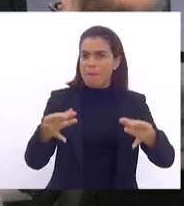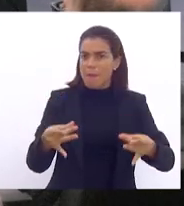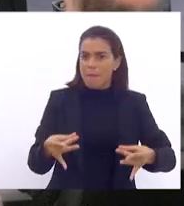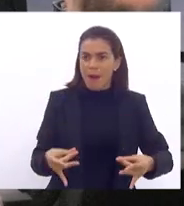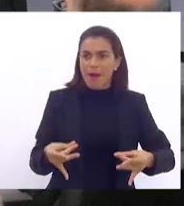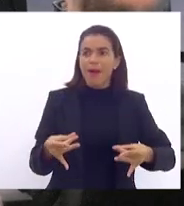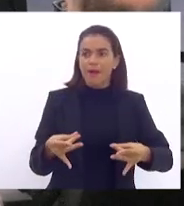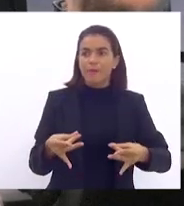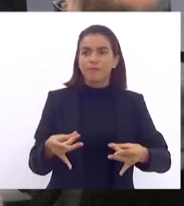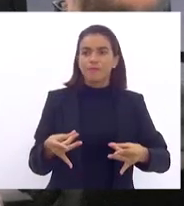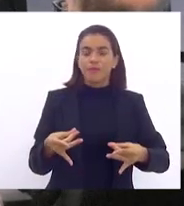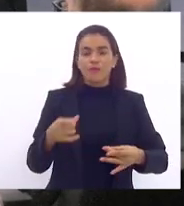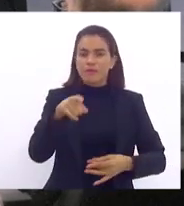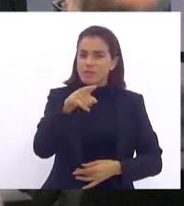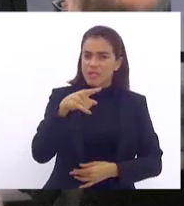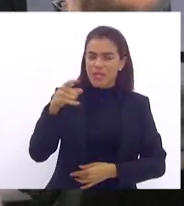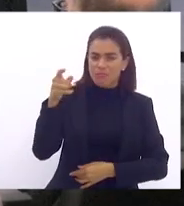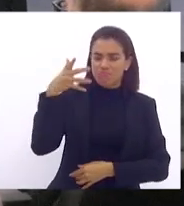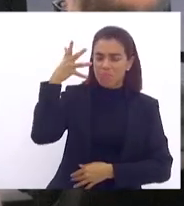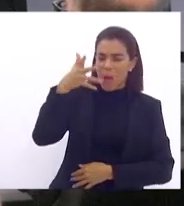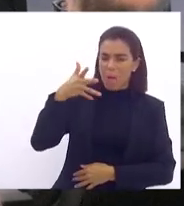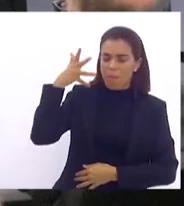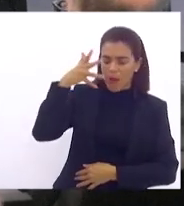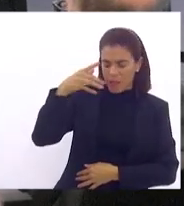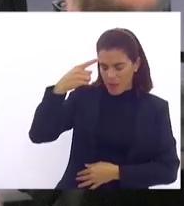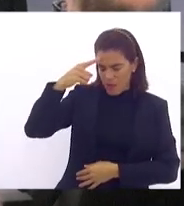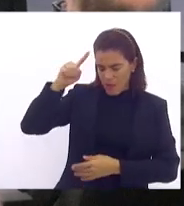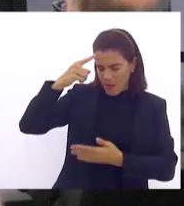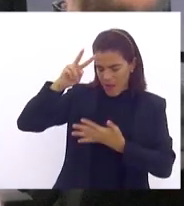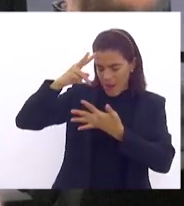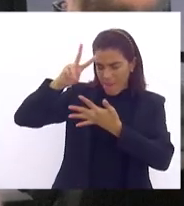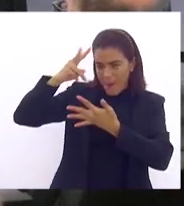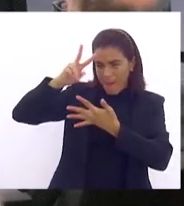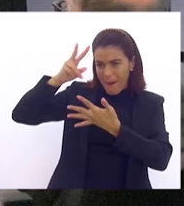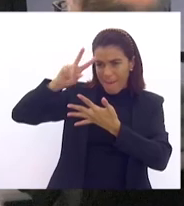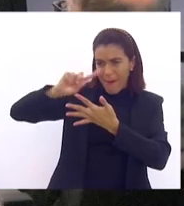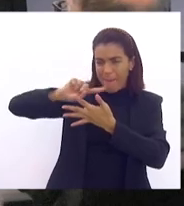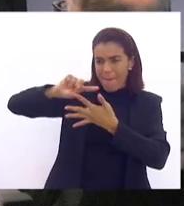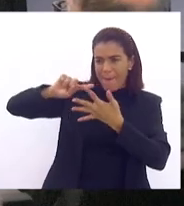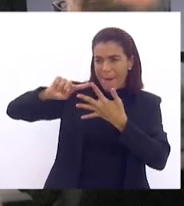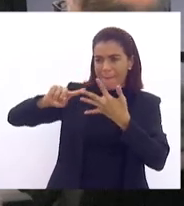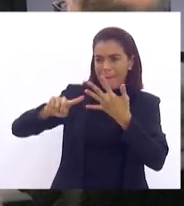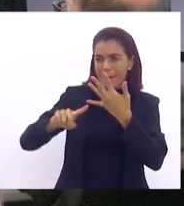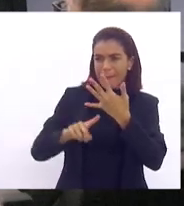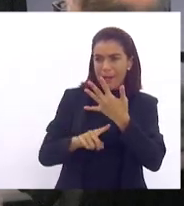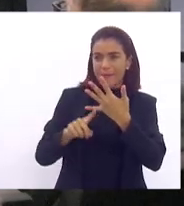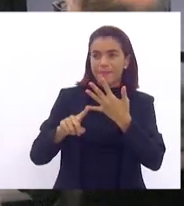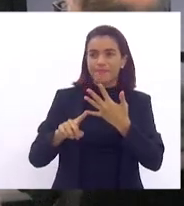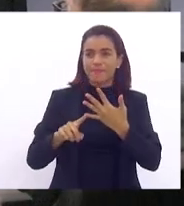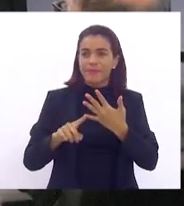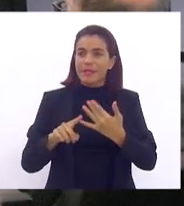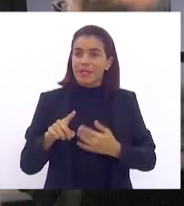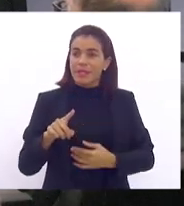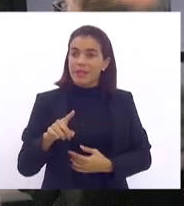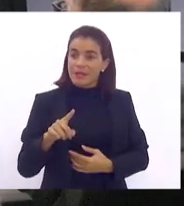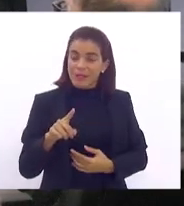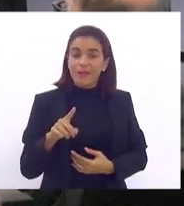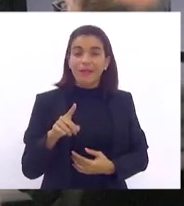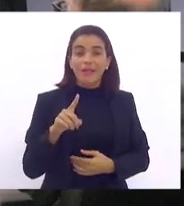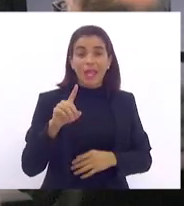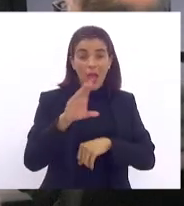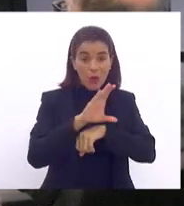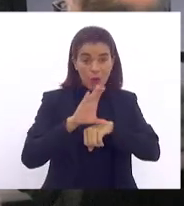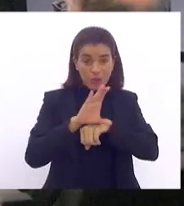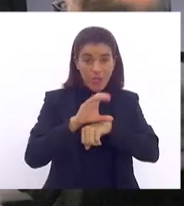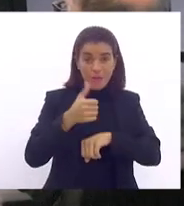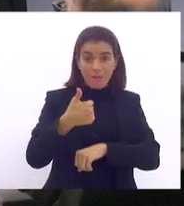Enquanto você falava eu tava aqui me lembrando junto com com o meu caro amigo Rodrigo Lopes que a a Constituição